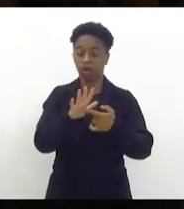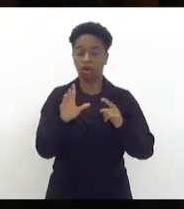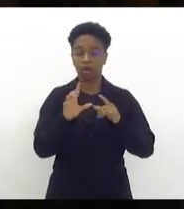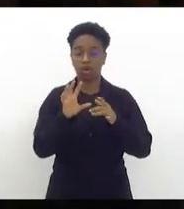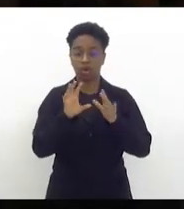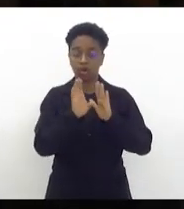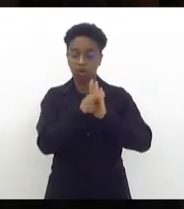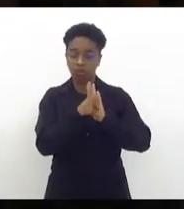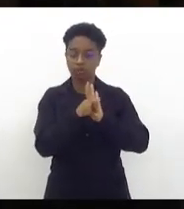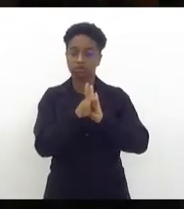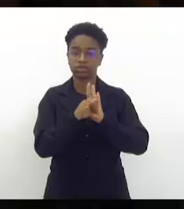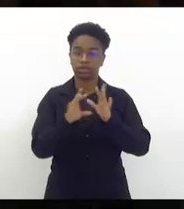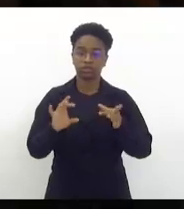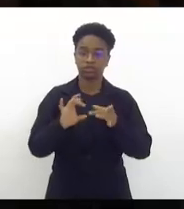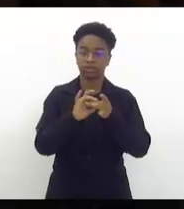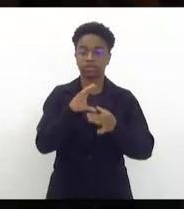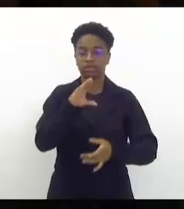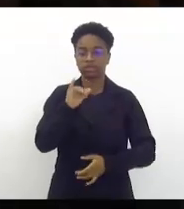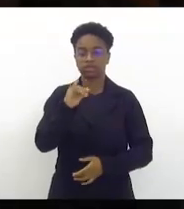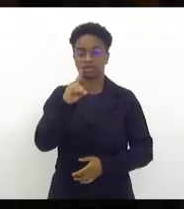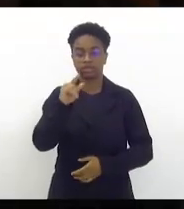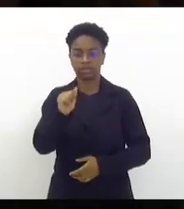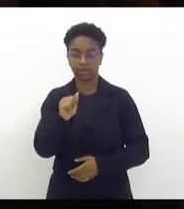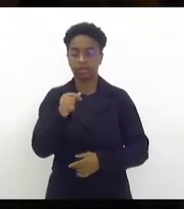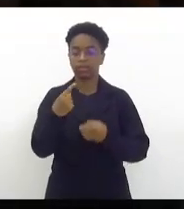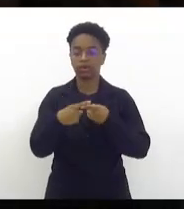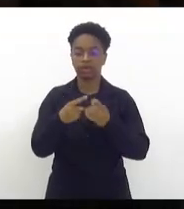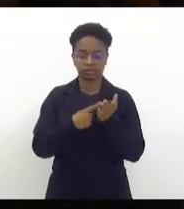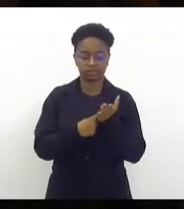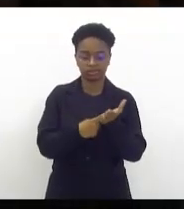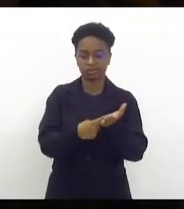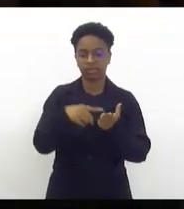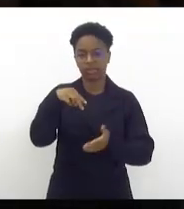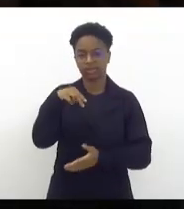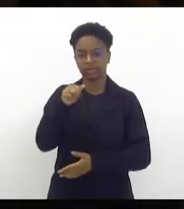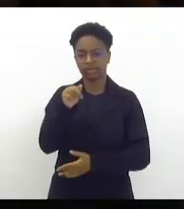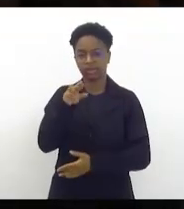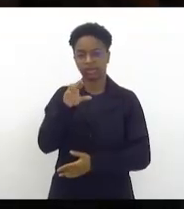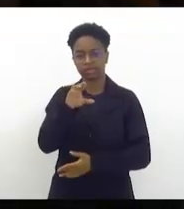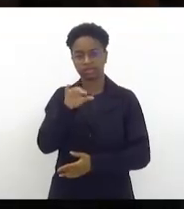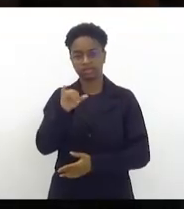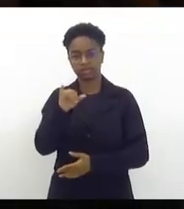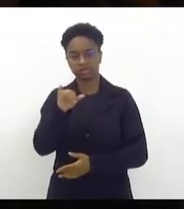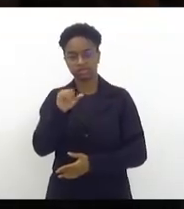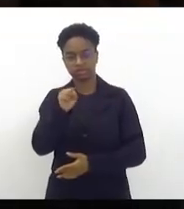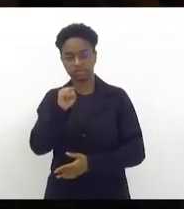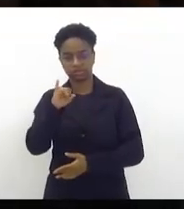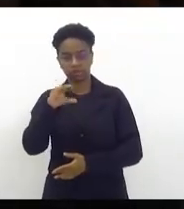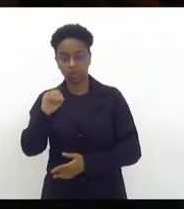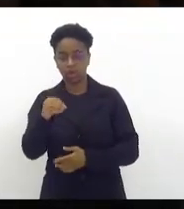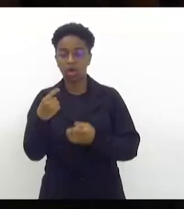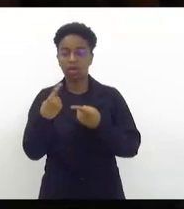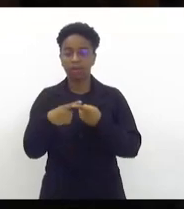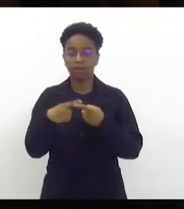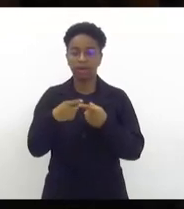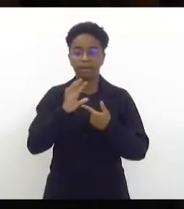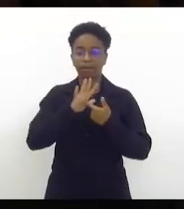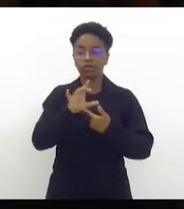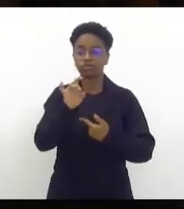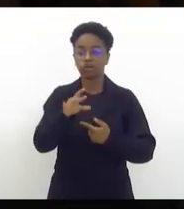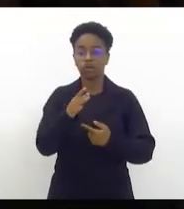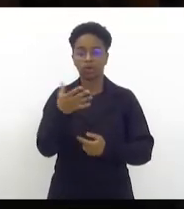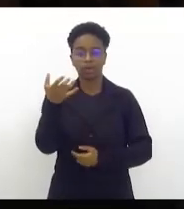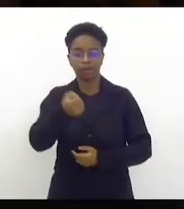conceito de Cida Bento, que é exatamente o pacto narcísico da branquitude, que só espelha o branco, como se o branco,